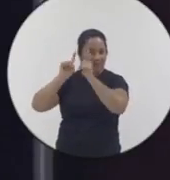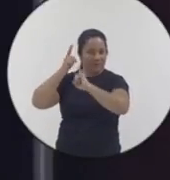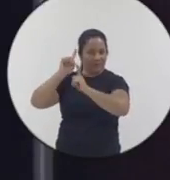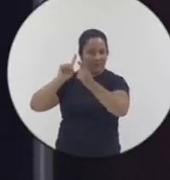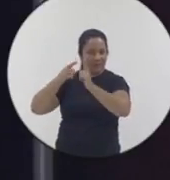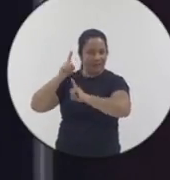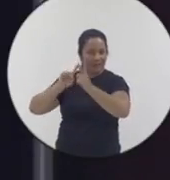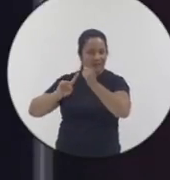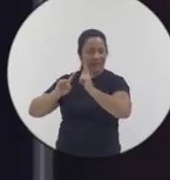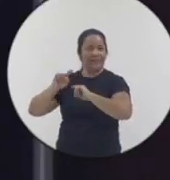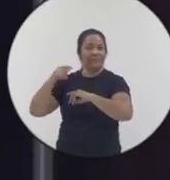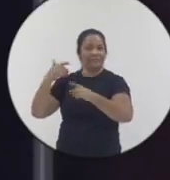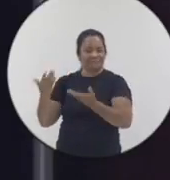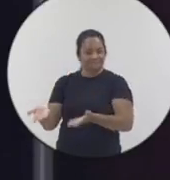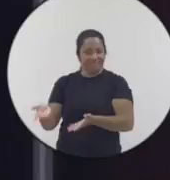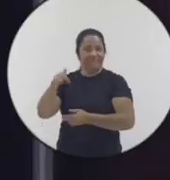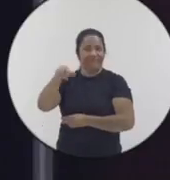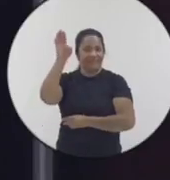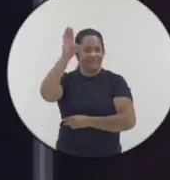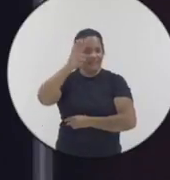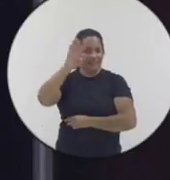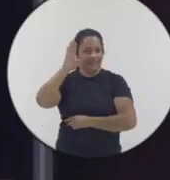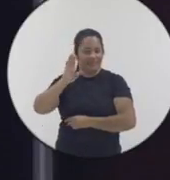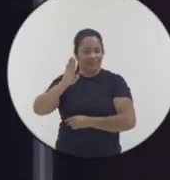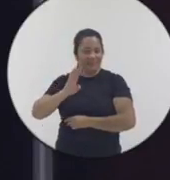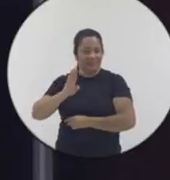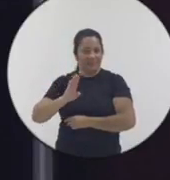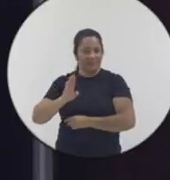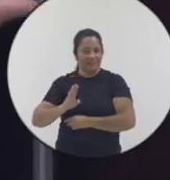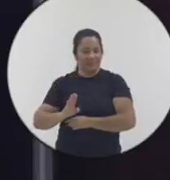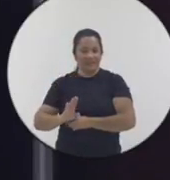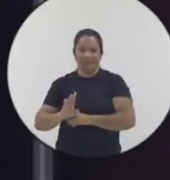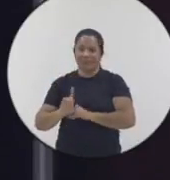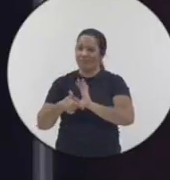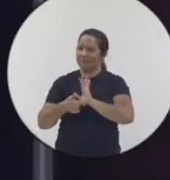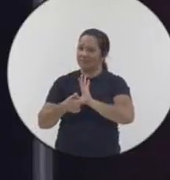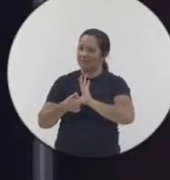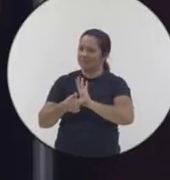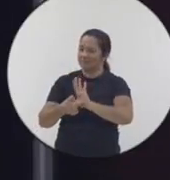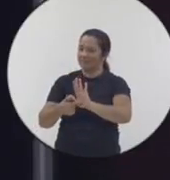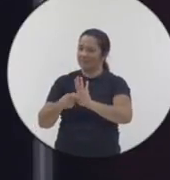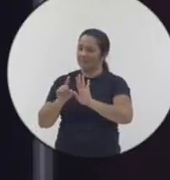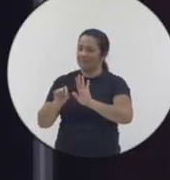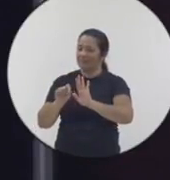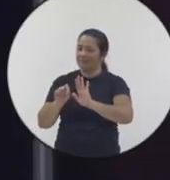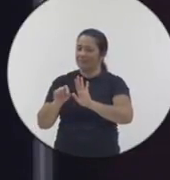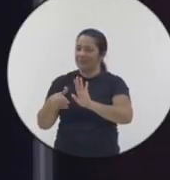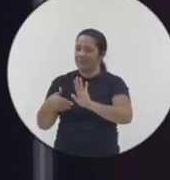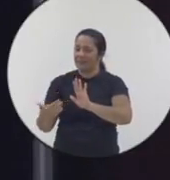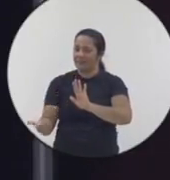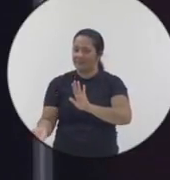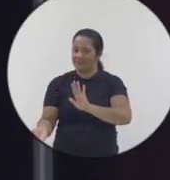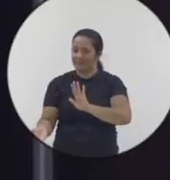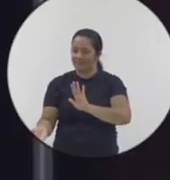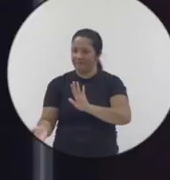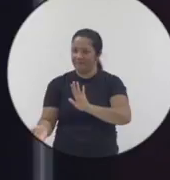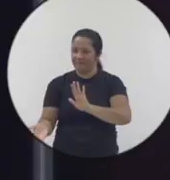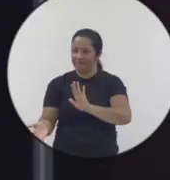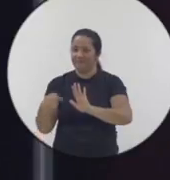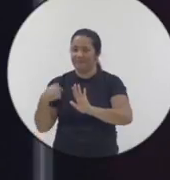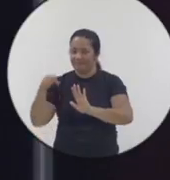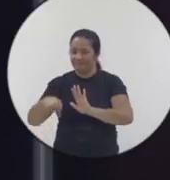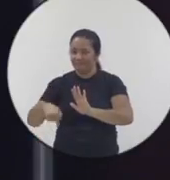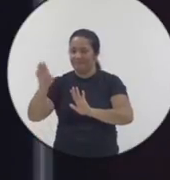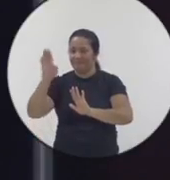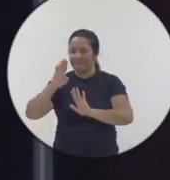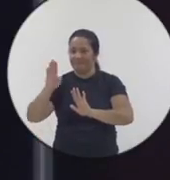mais uma vez o Brasil só se vindo para nos mostrar para o mercado sexual, porque nós somos o país que